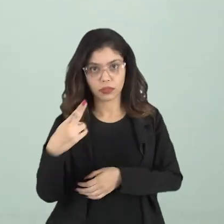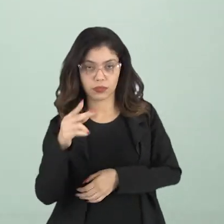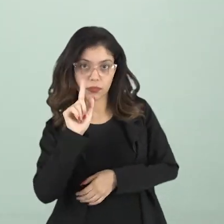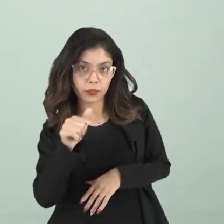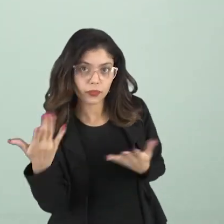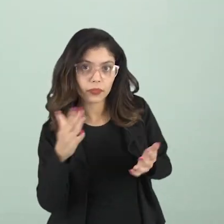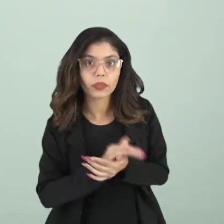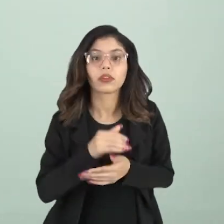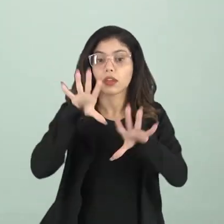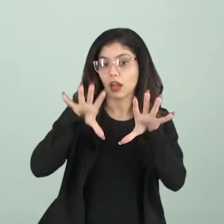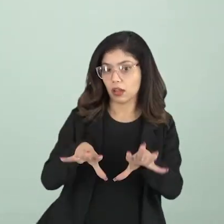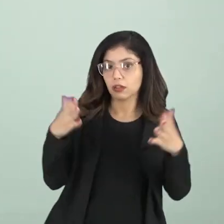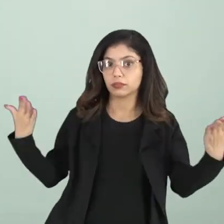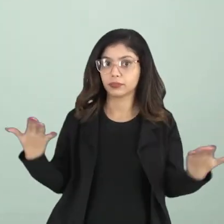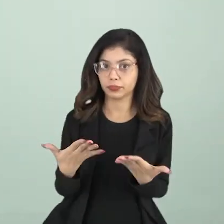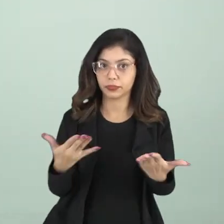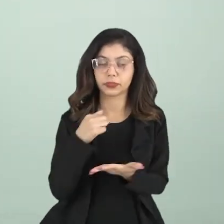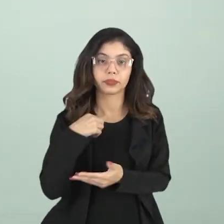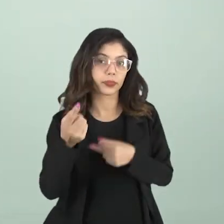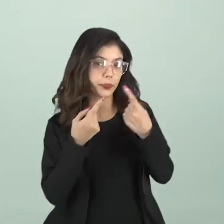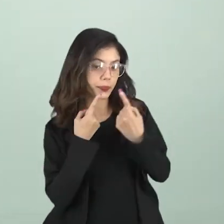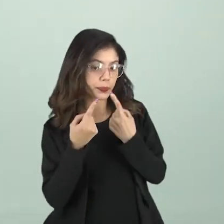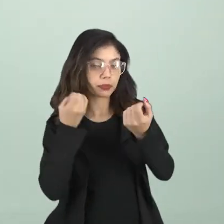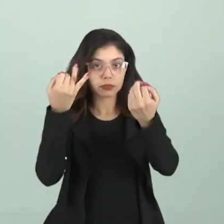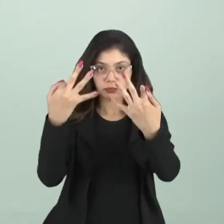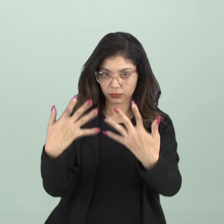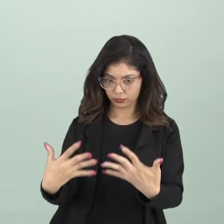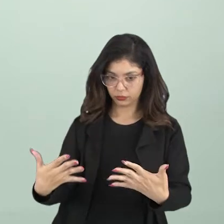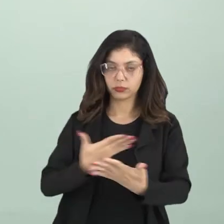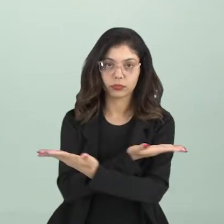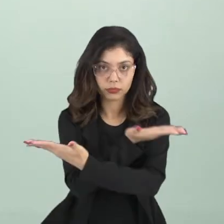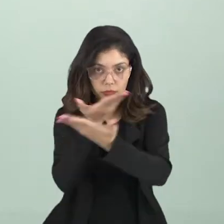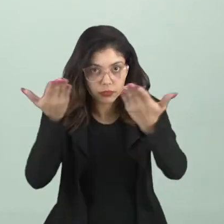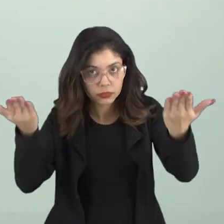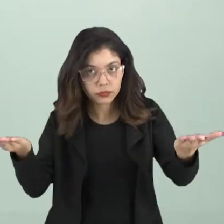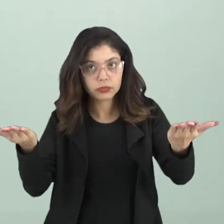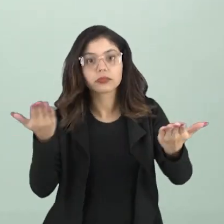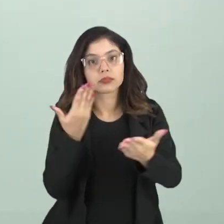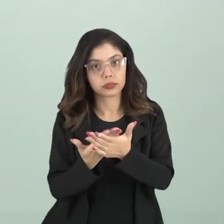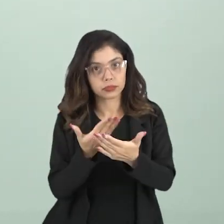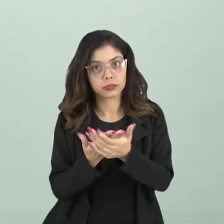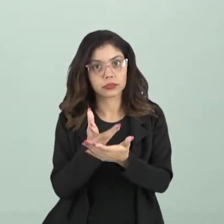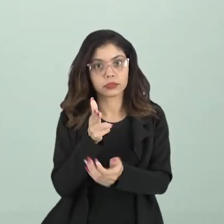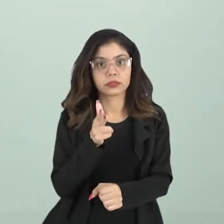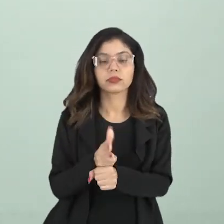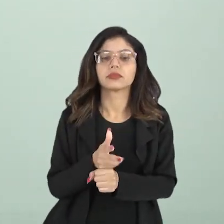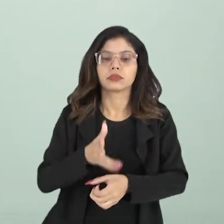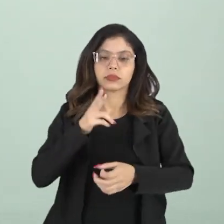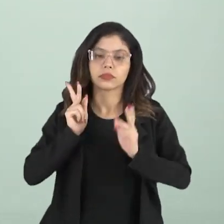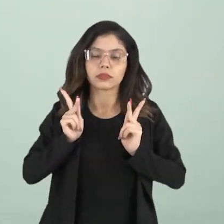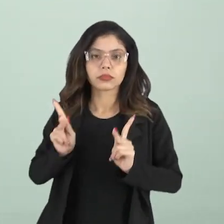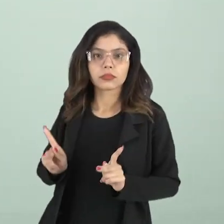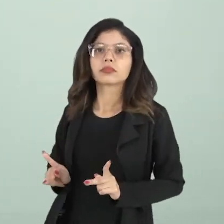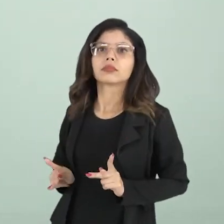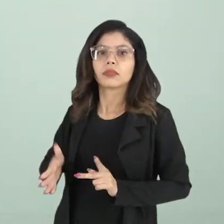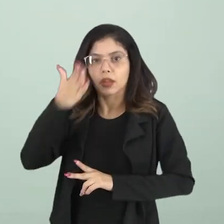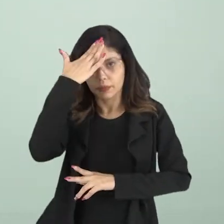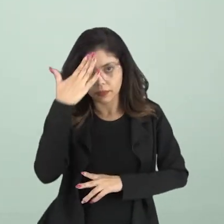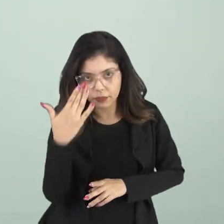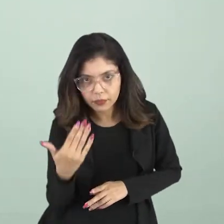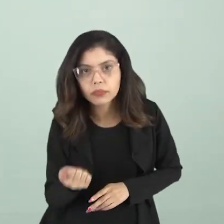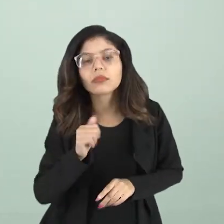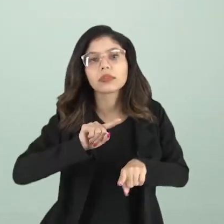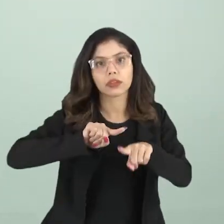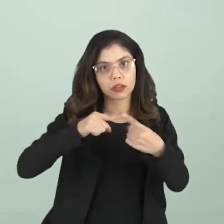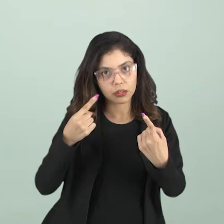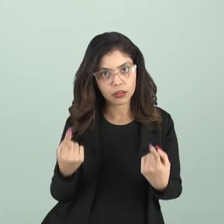seja, neste momento, eu estou ministrando esta videoaula a todos vocês. Eu estou me comportando, mas eu sei qual